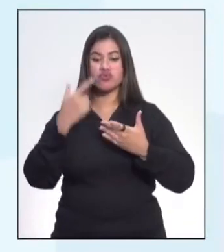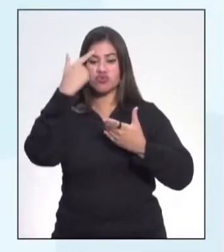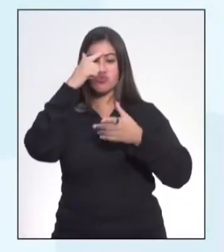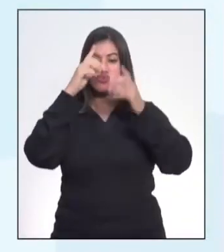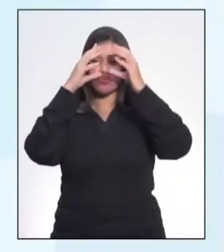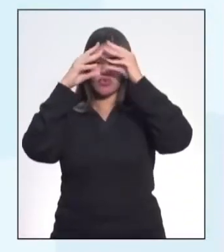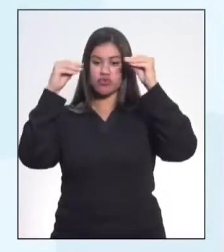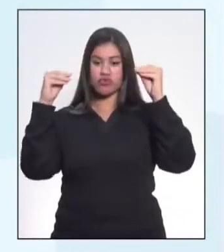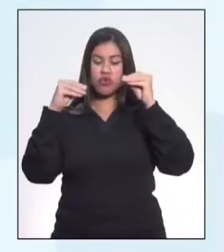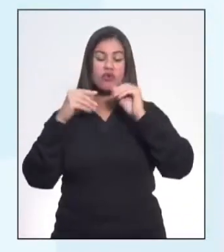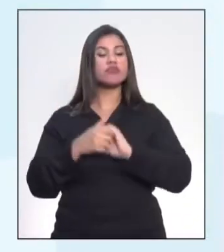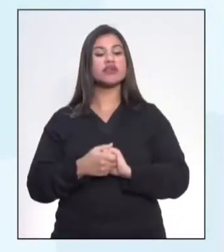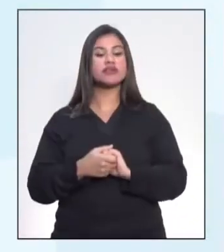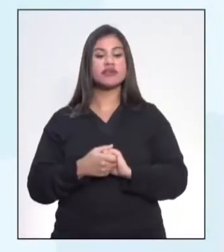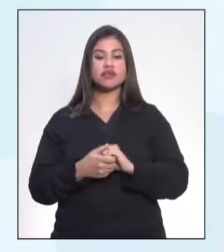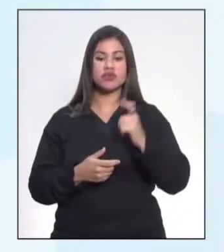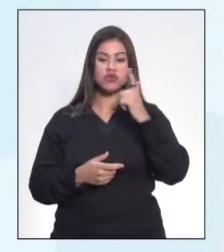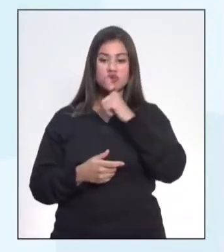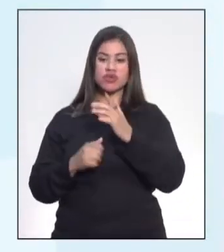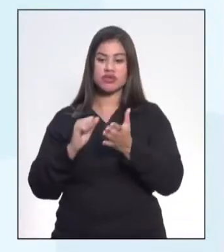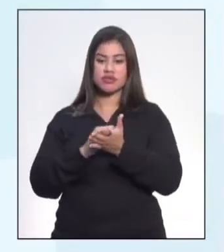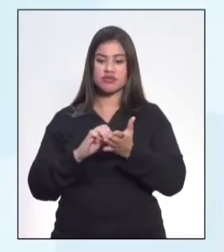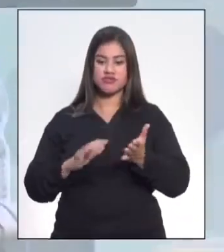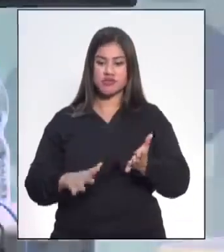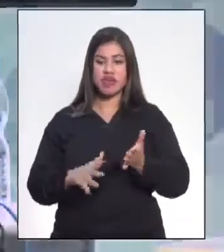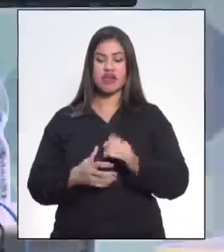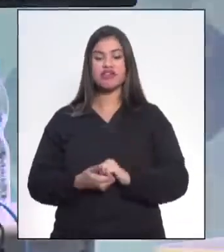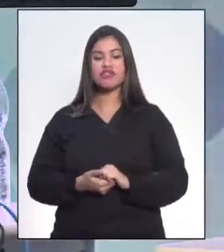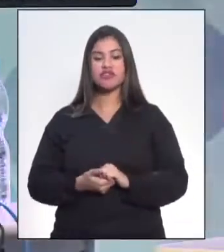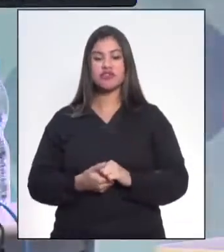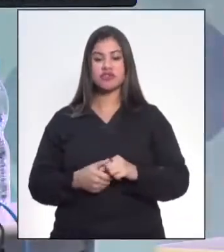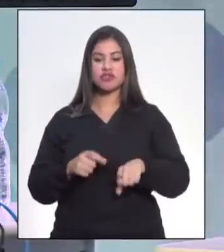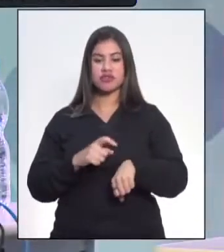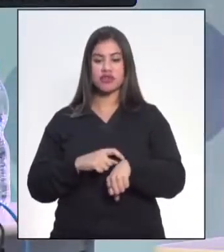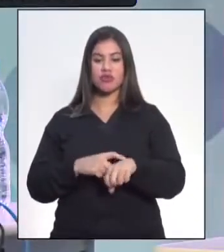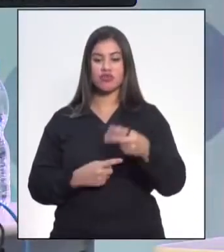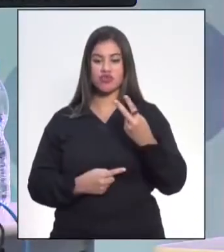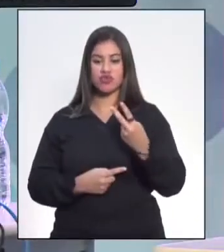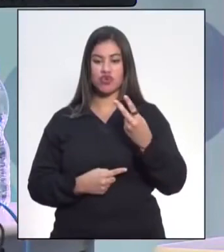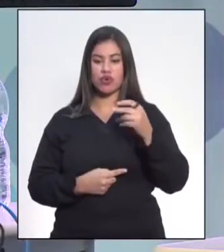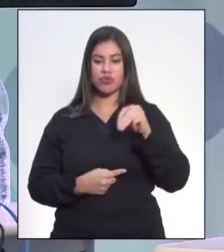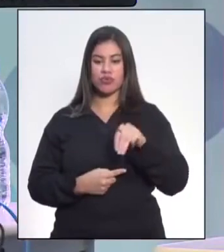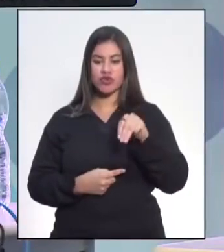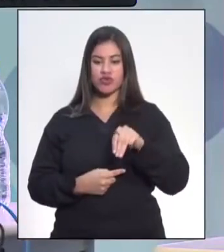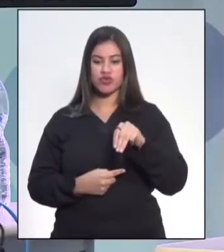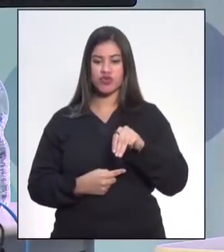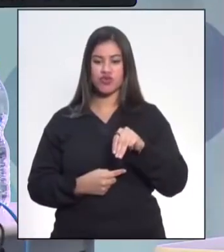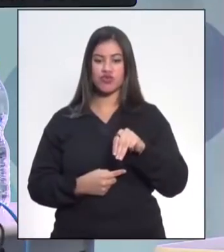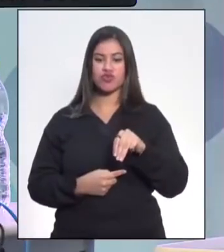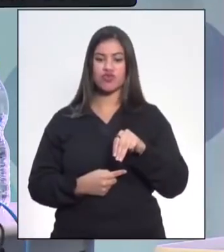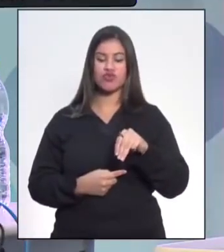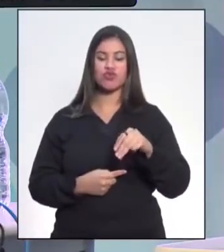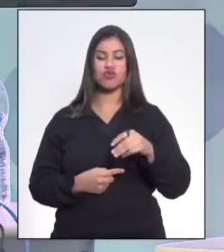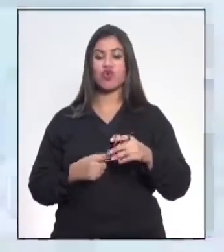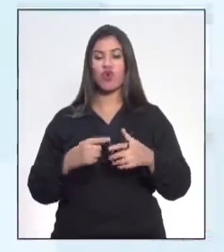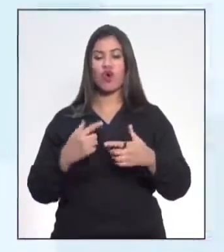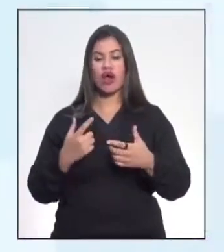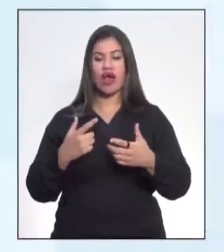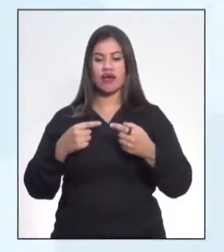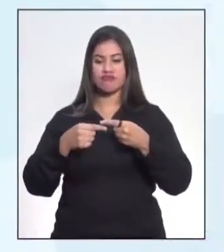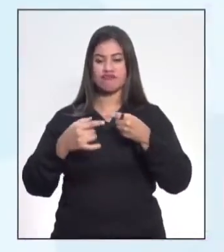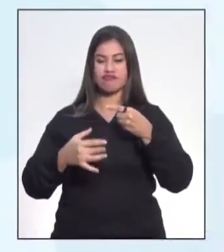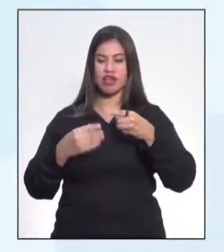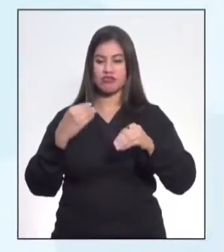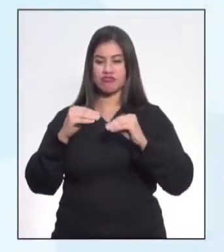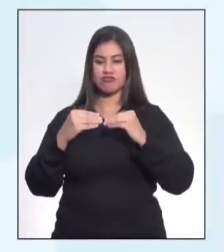vocês, tá? E se vocês conseguirem realizar todas as atividades, tá ok? Então, mais 2 minutinhos para vocês colocarem no chat e pontuar para a gente poder pegar para a próxima aula